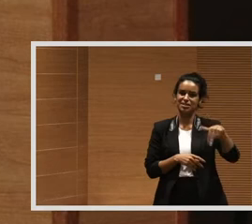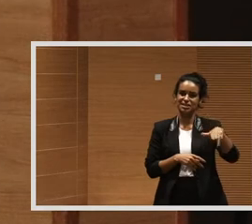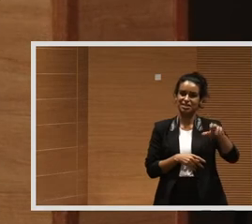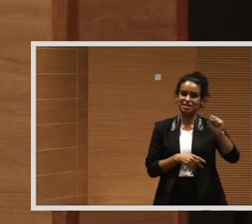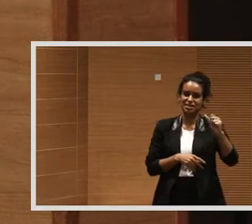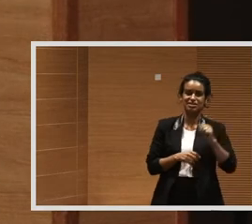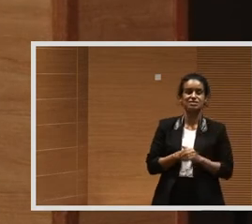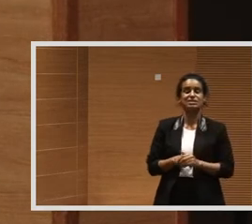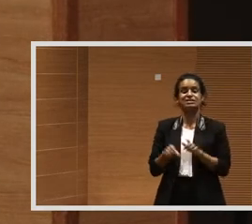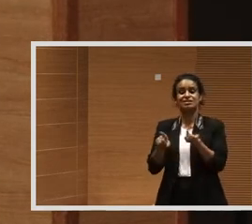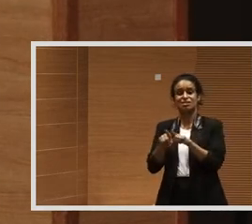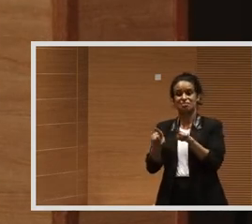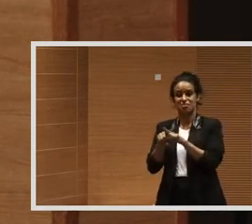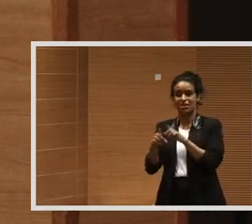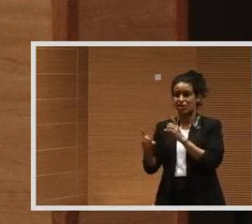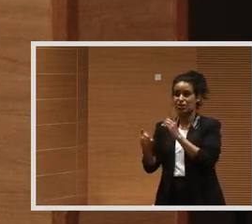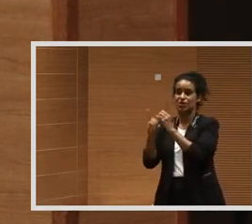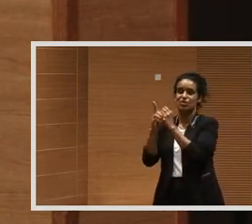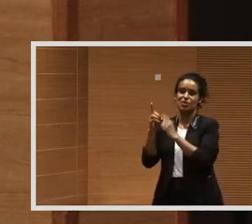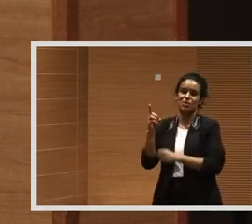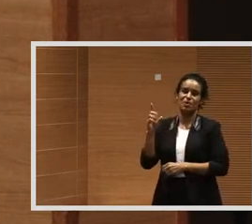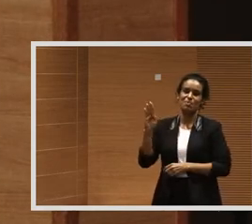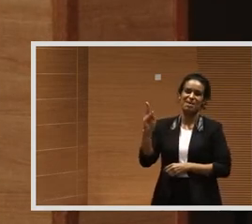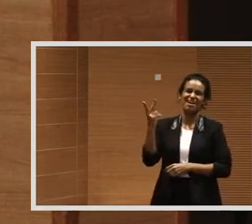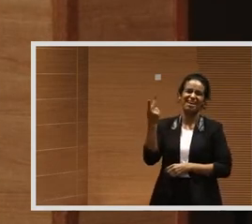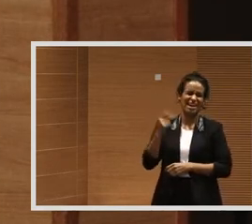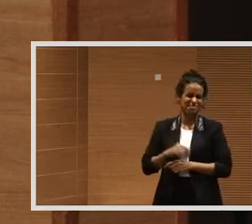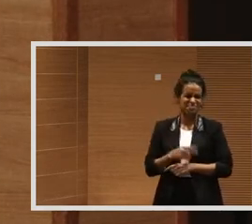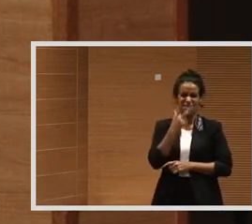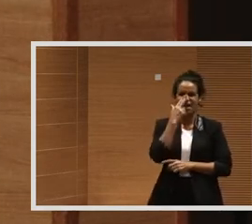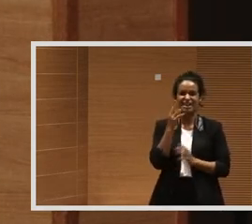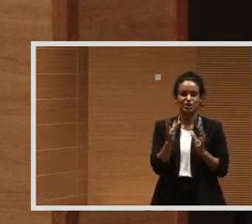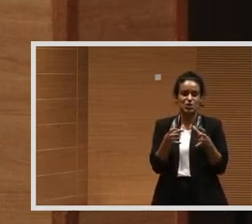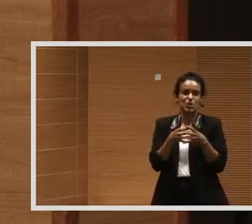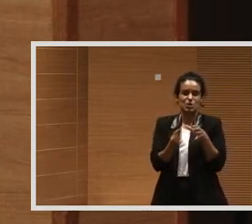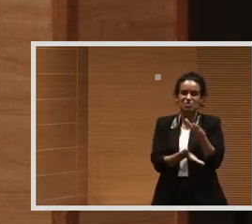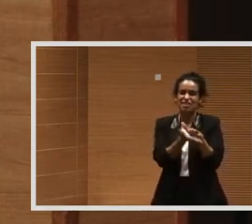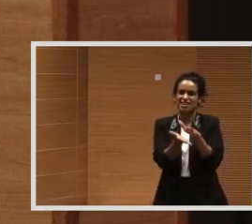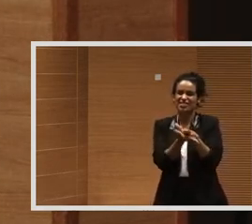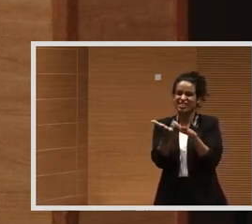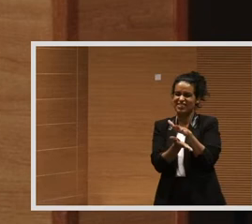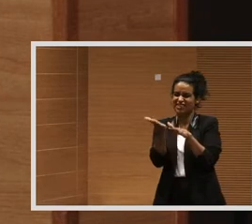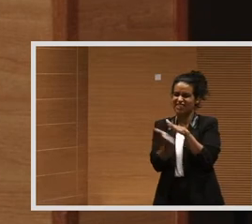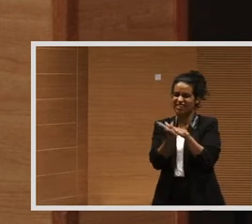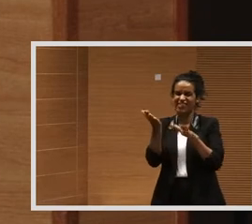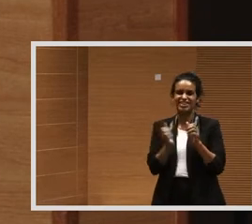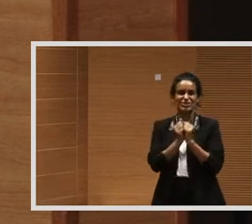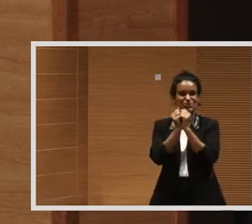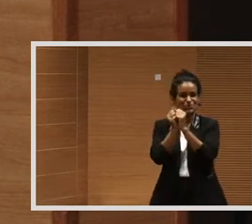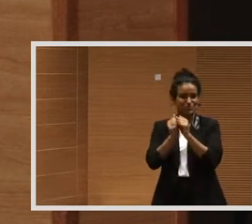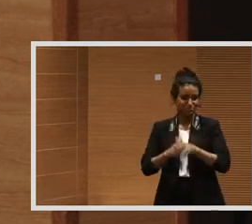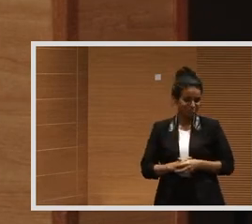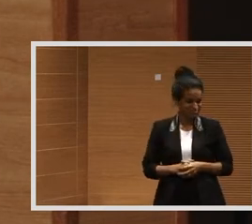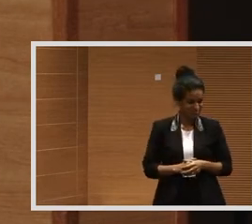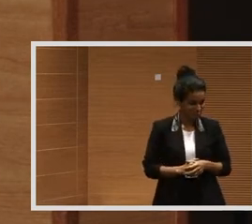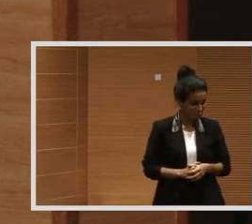Belo Horizonte, a gente faz quase uma equipe de viagem. Né? Cacheiro viajante. Um grupo, cacheiro viajante.